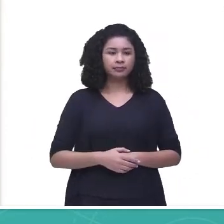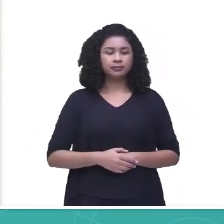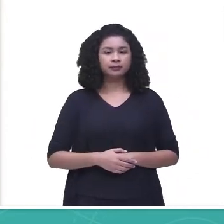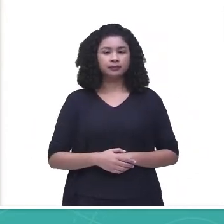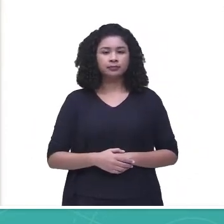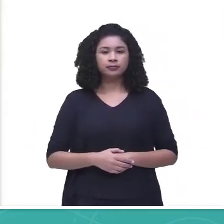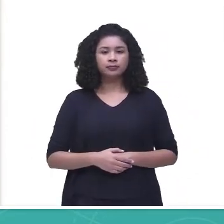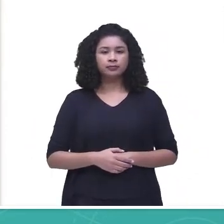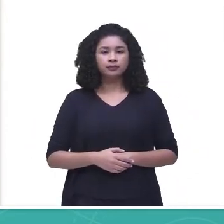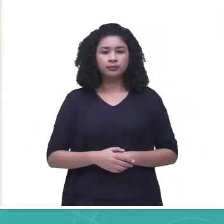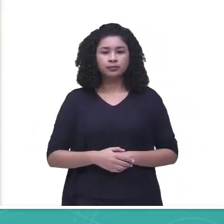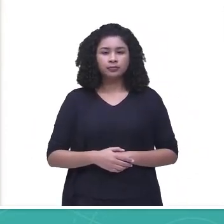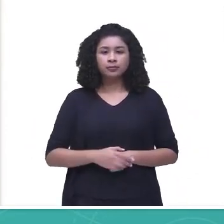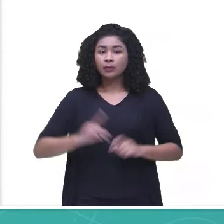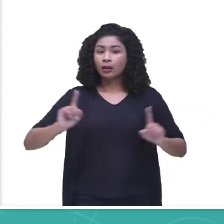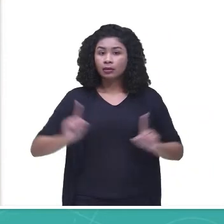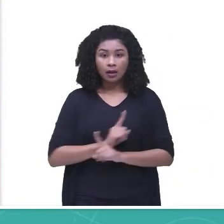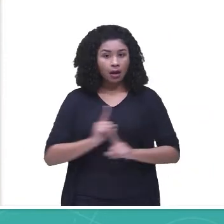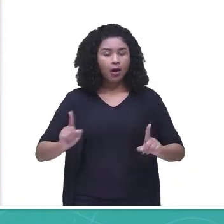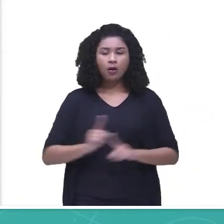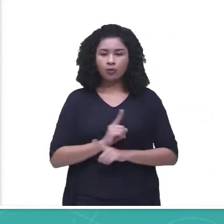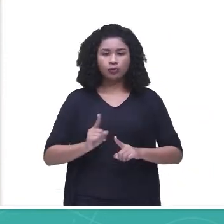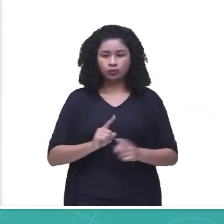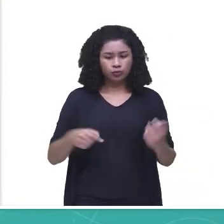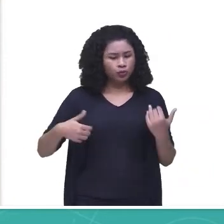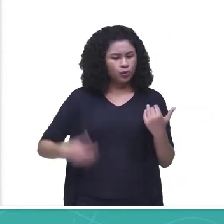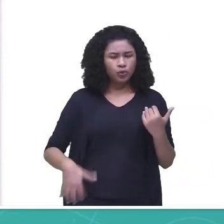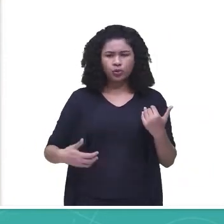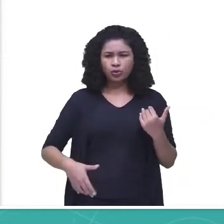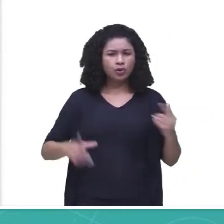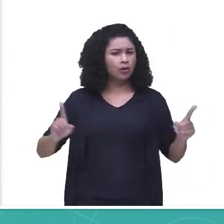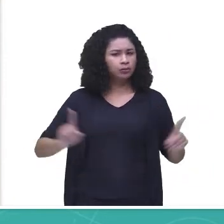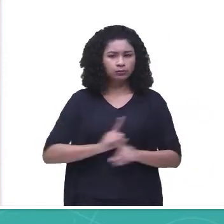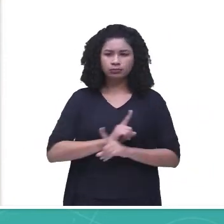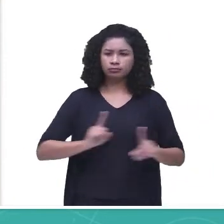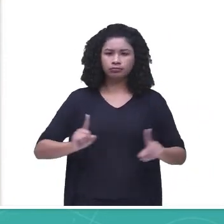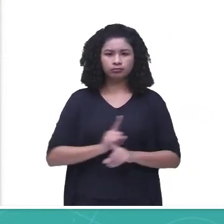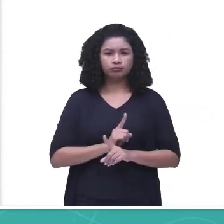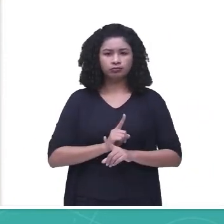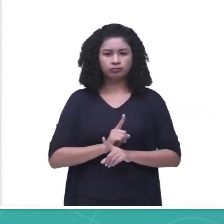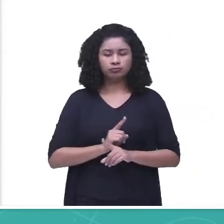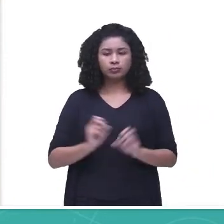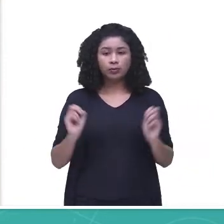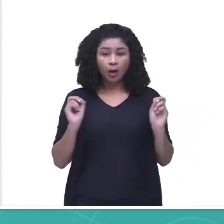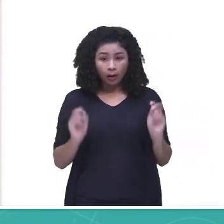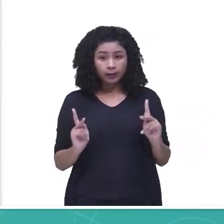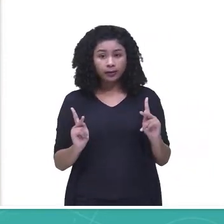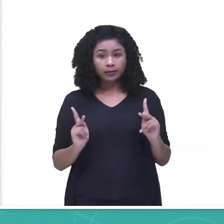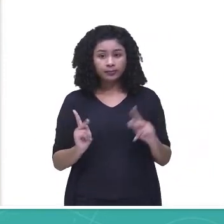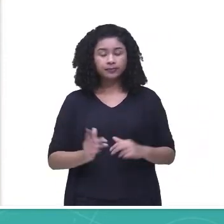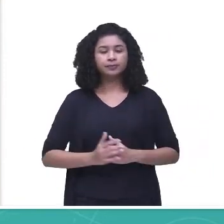estivesse dizendo, não, elas não tocam guitarra. Tá certo? Então,